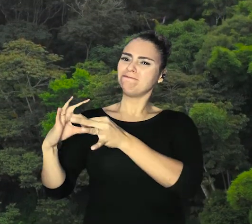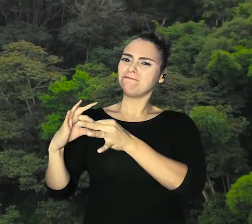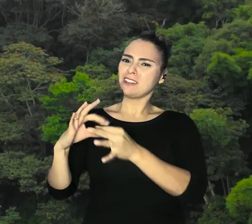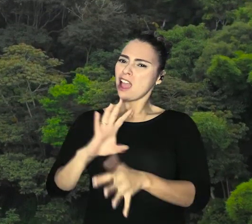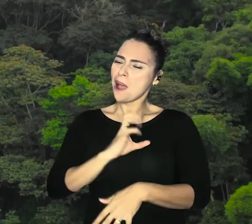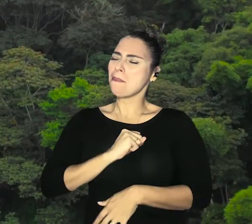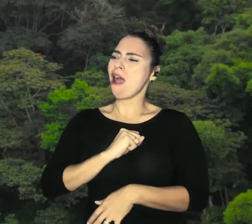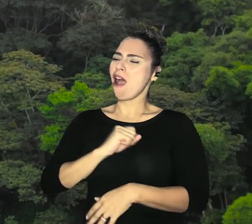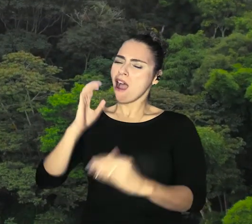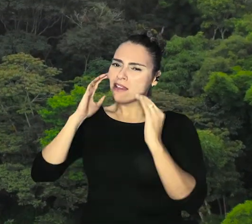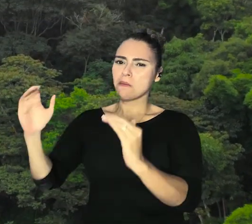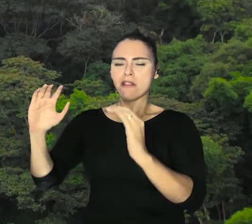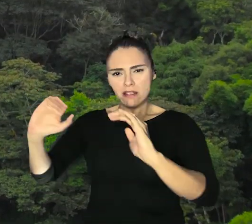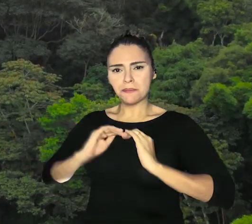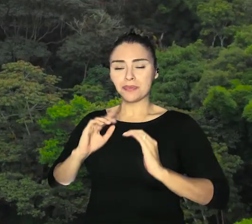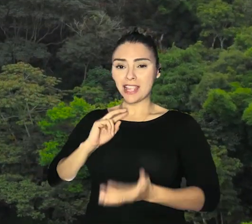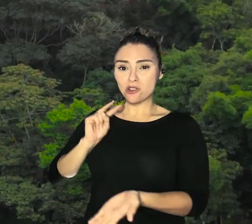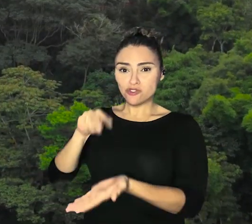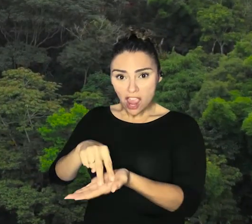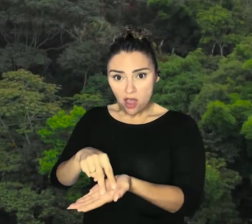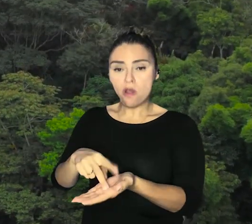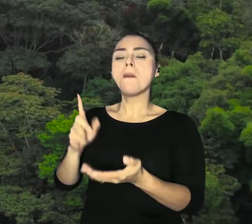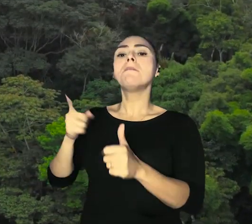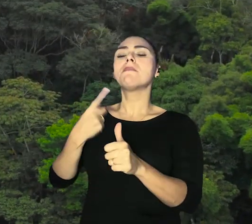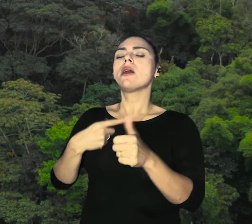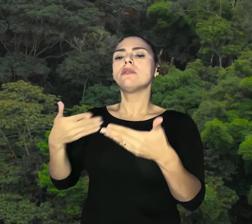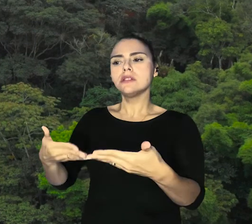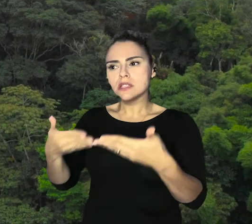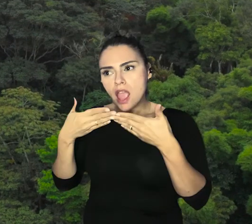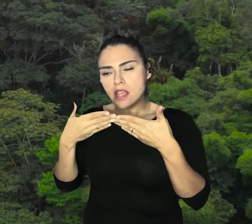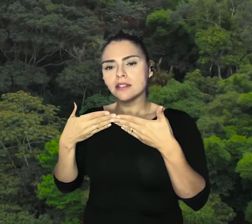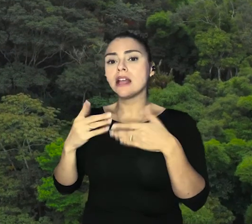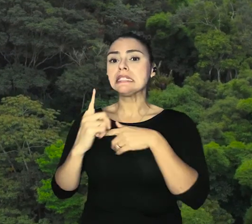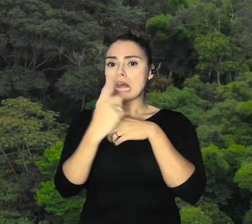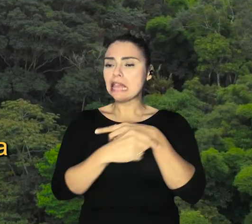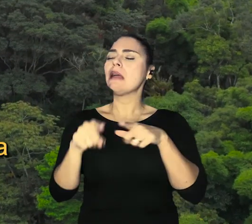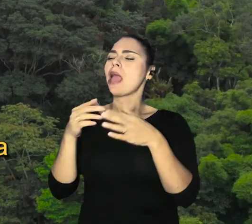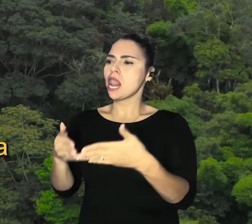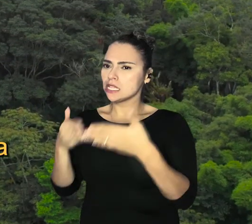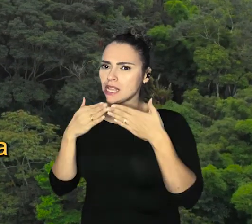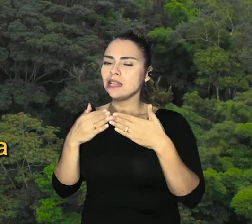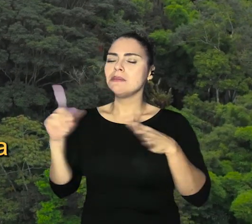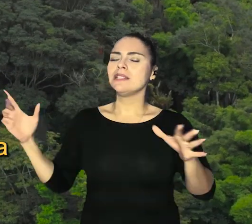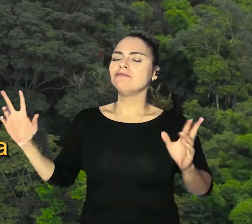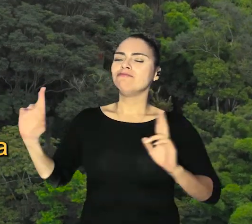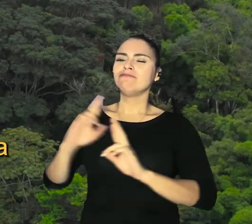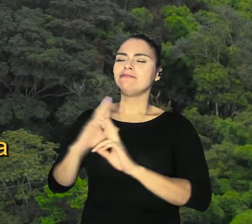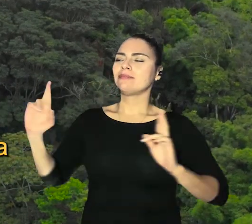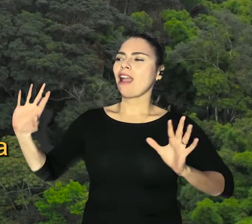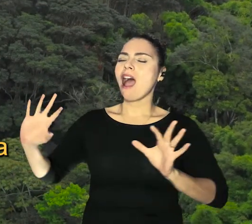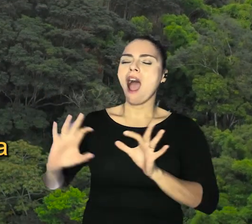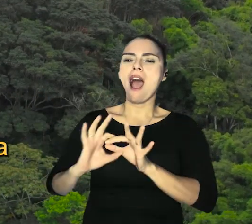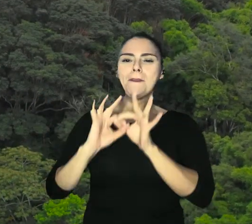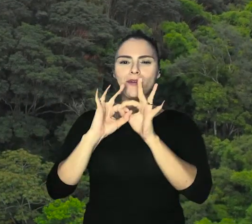sentir respeitado. Quando eu chego aqui, eu peço licença para entrar, peço licença para sair. Entrar em harmonia com a natureza é você